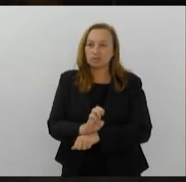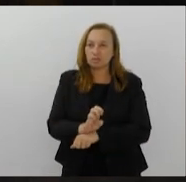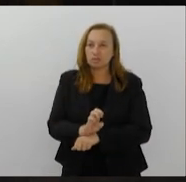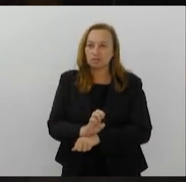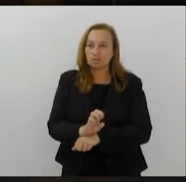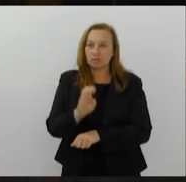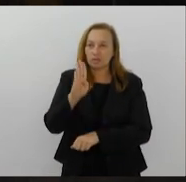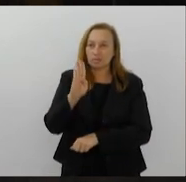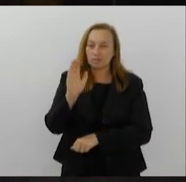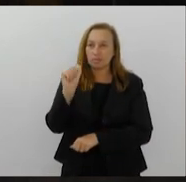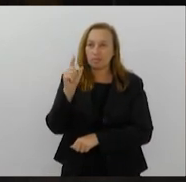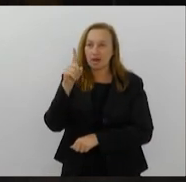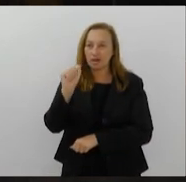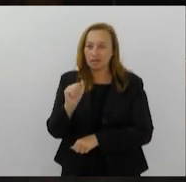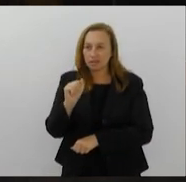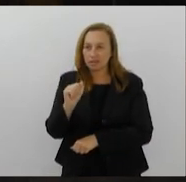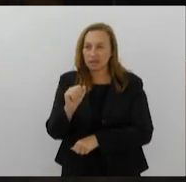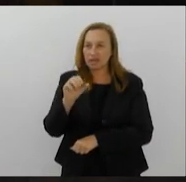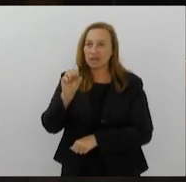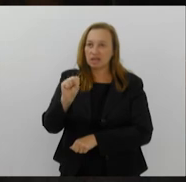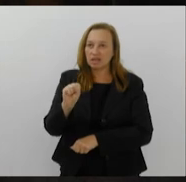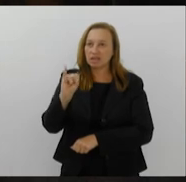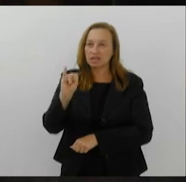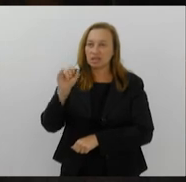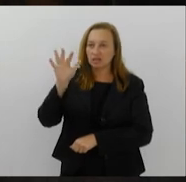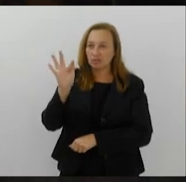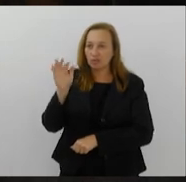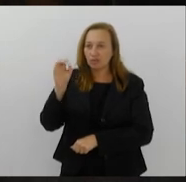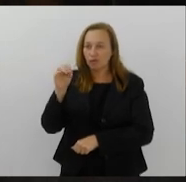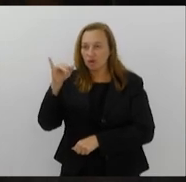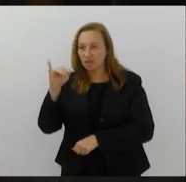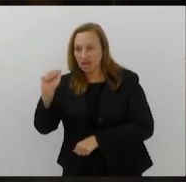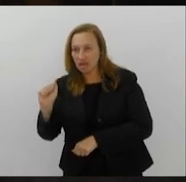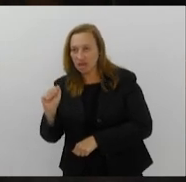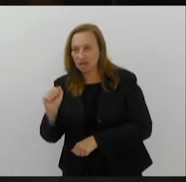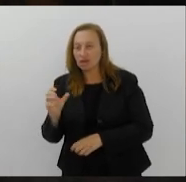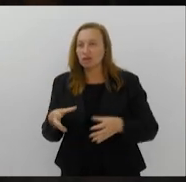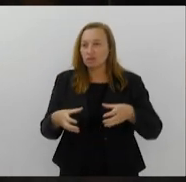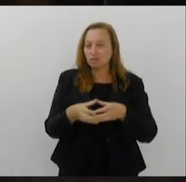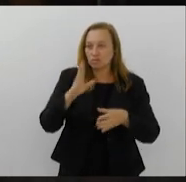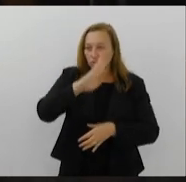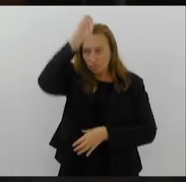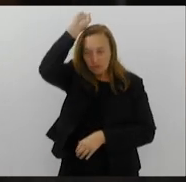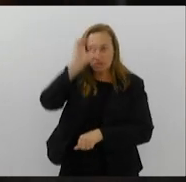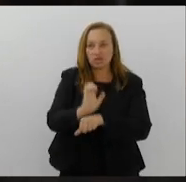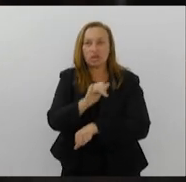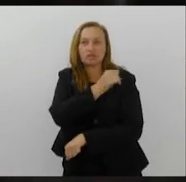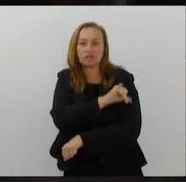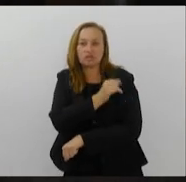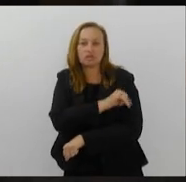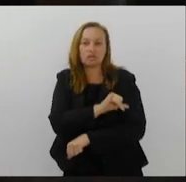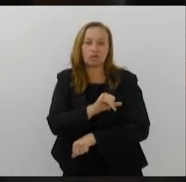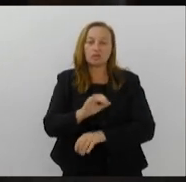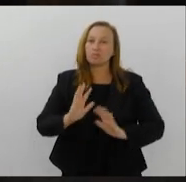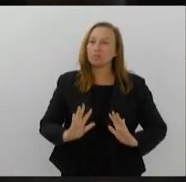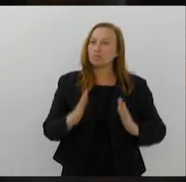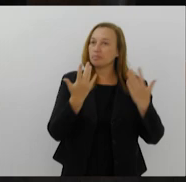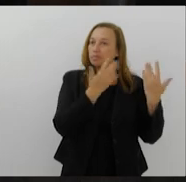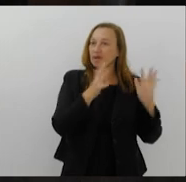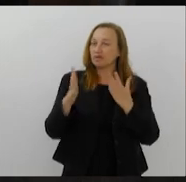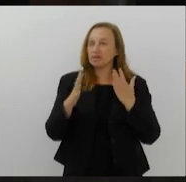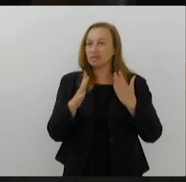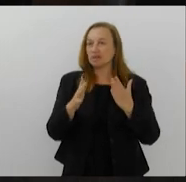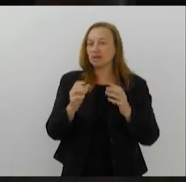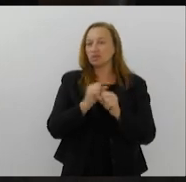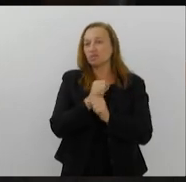Banda Sinfônica do Corpo de Bombeiros Militar do Estado do Rio de Janeiro, a ser comemorado anualmente no dia 15